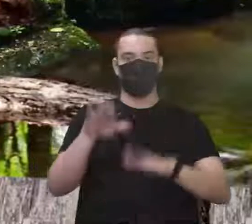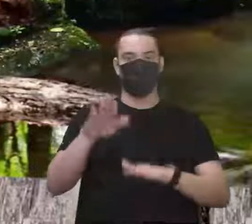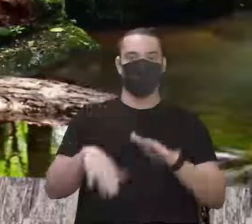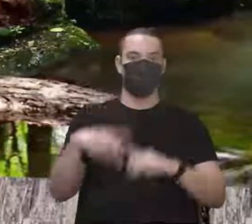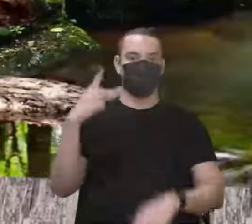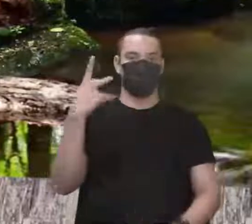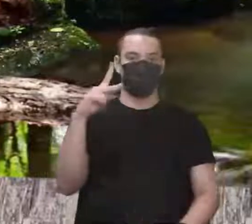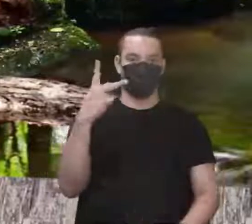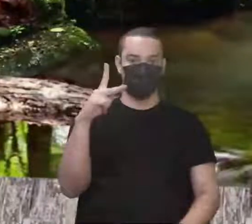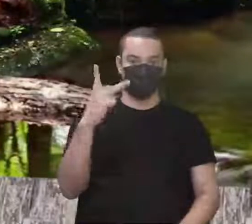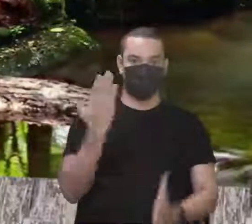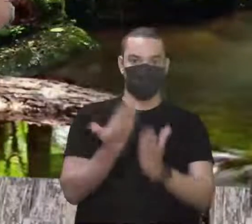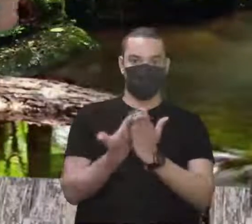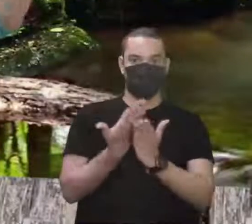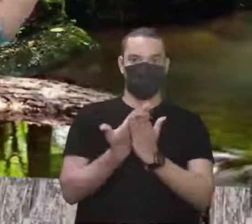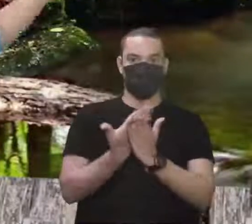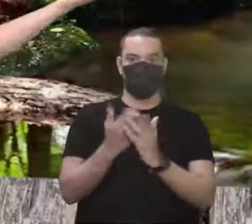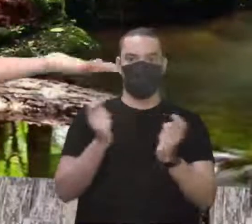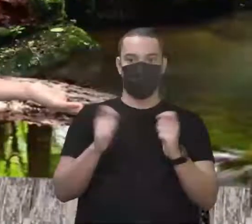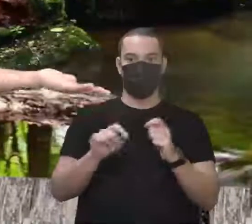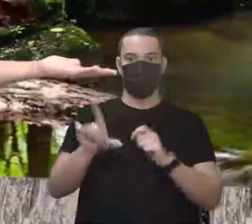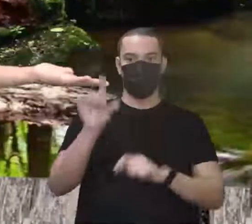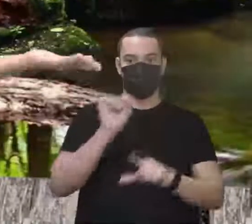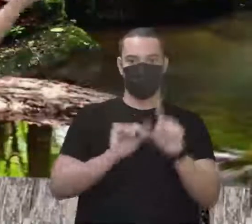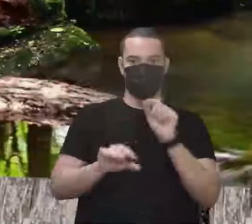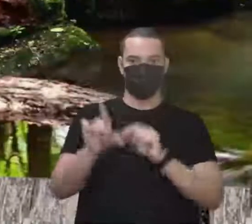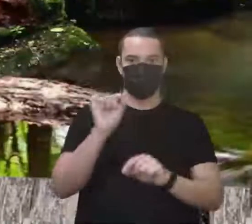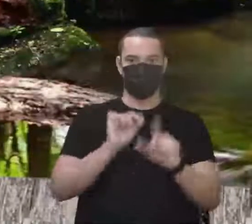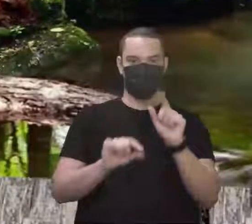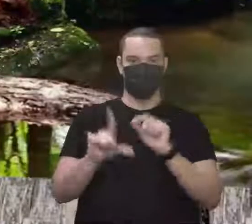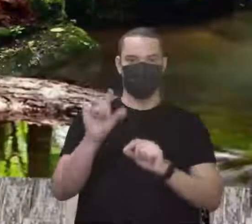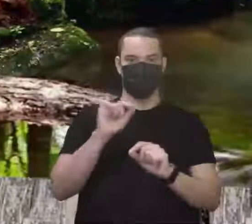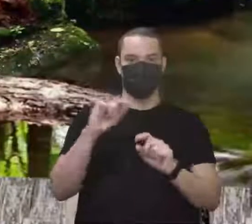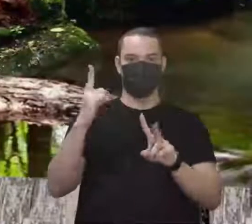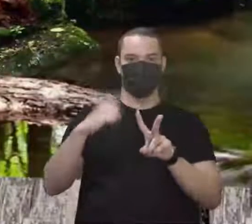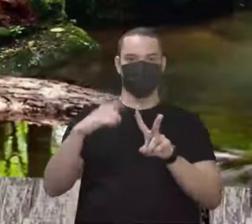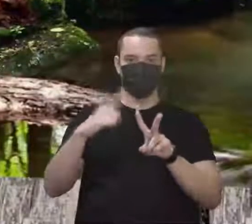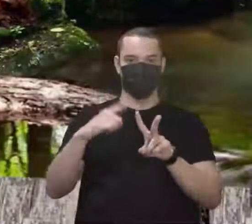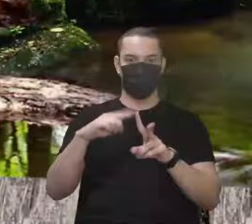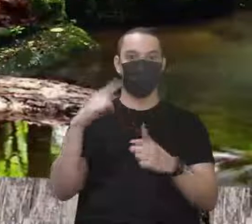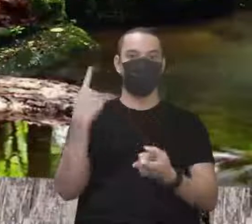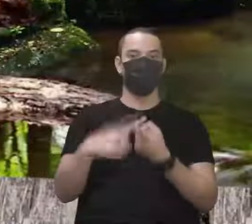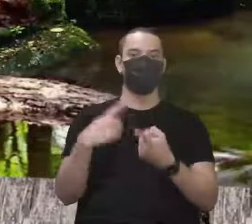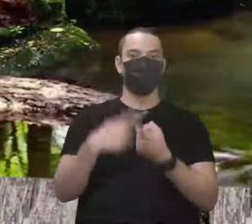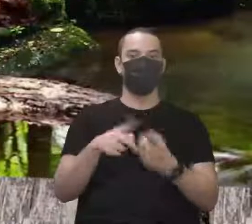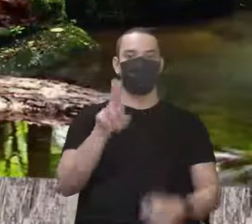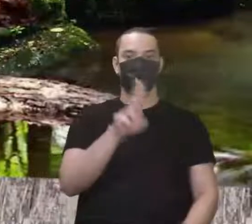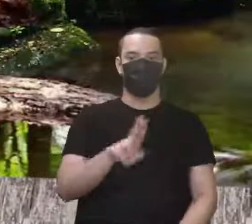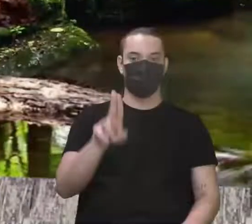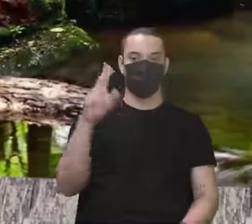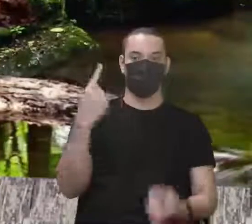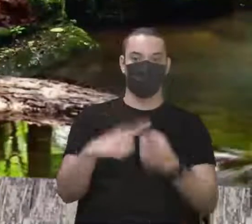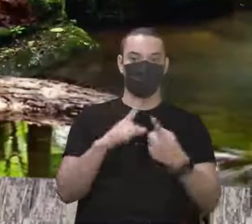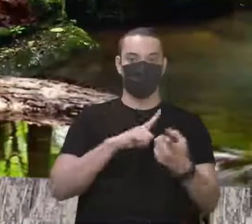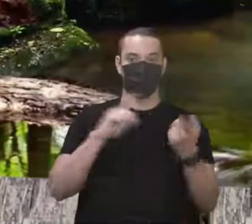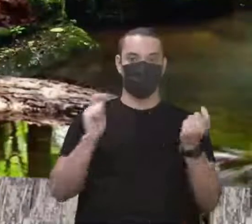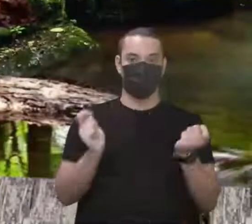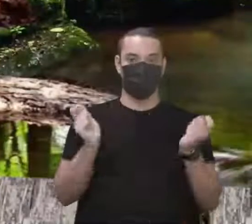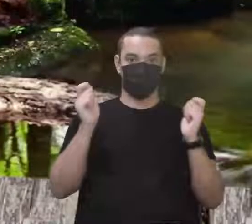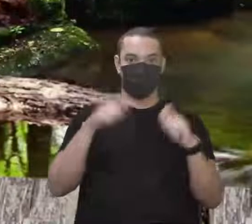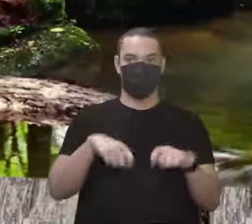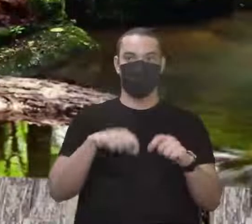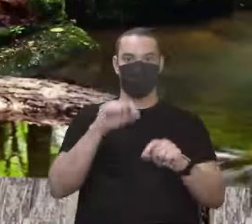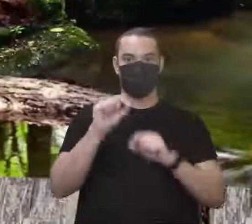teu estudo, você vai optar por um tipo de vetor viral. Por que esses organismos são utilizados? Porque eles têm a